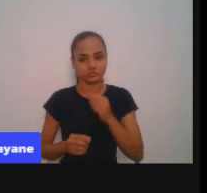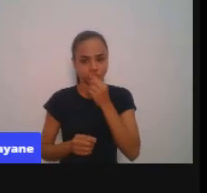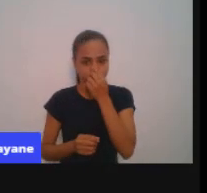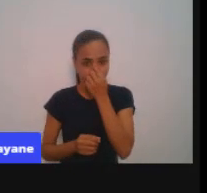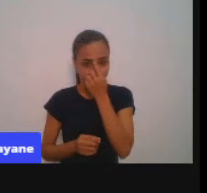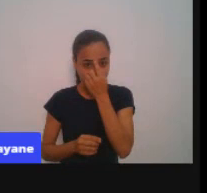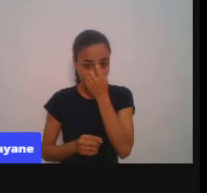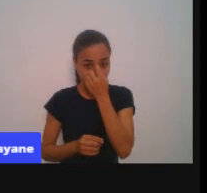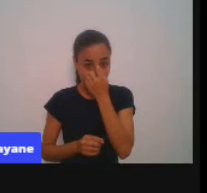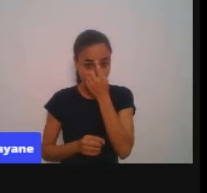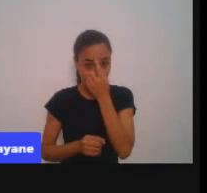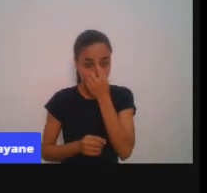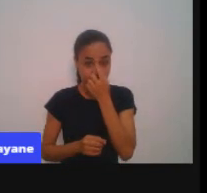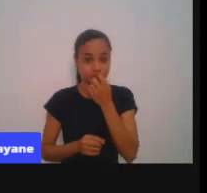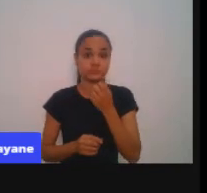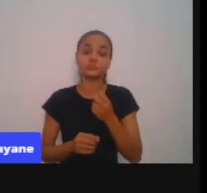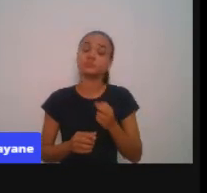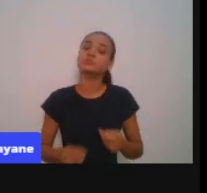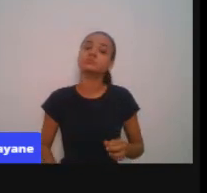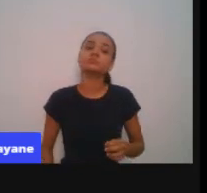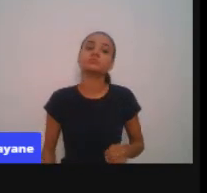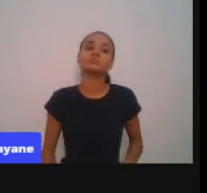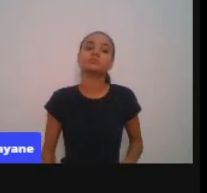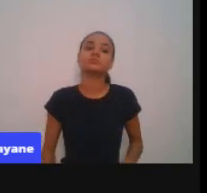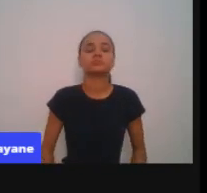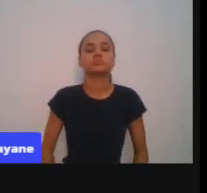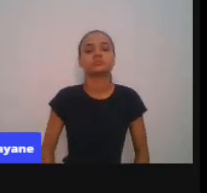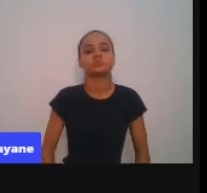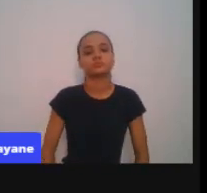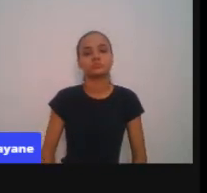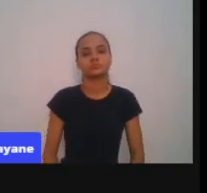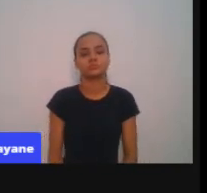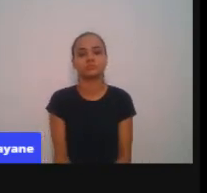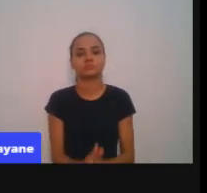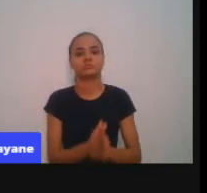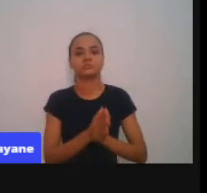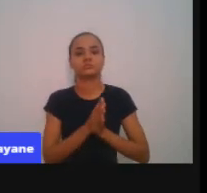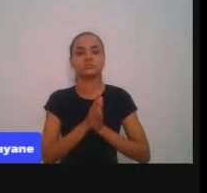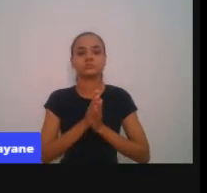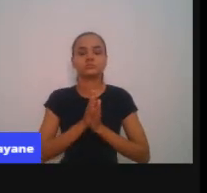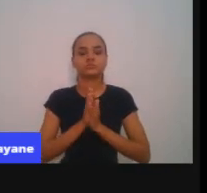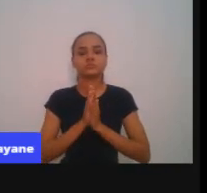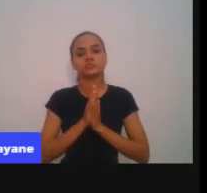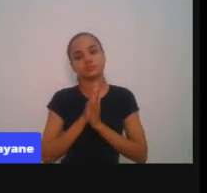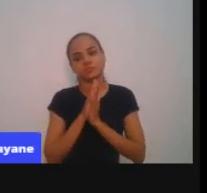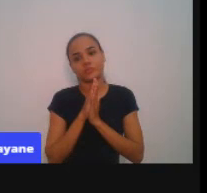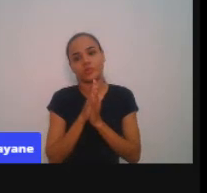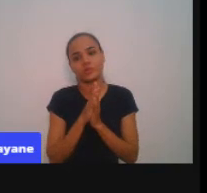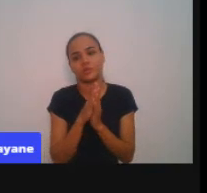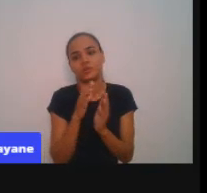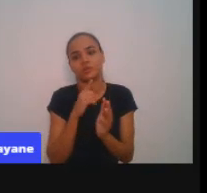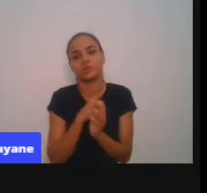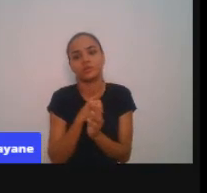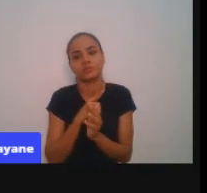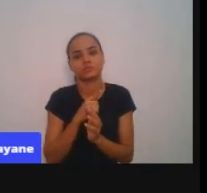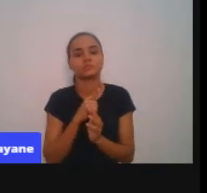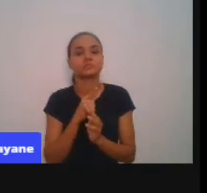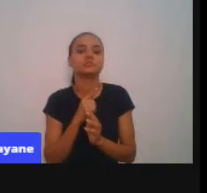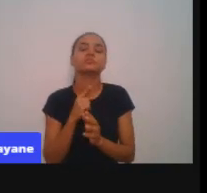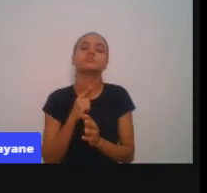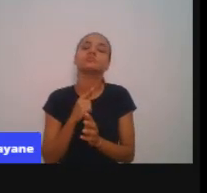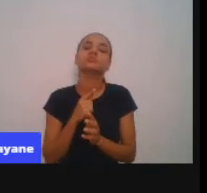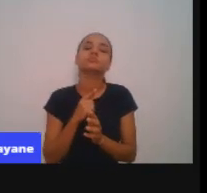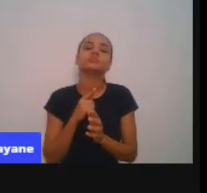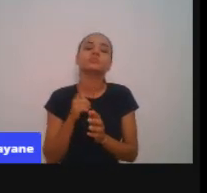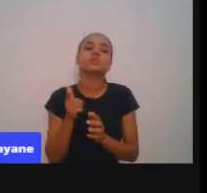O Movavi, que é também... Todos esses programas que eu mostrei até agora, além do PowerPoint, que